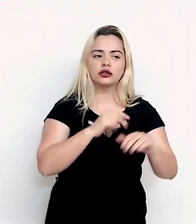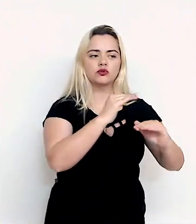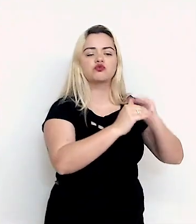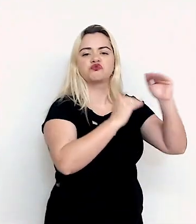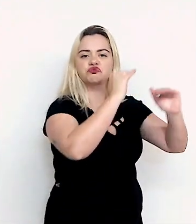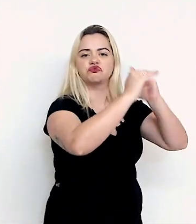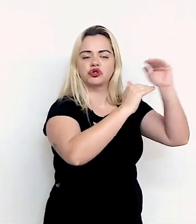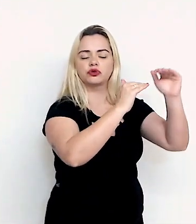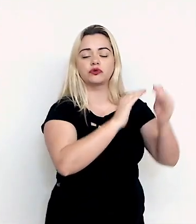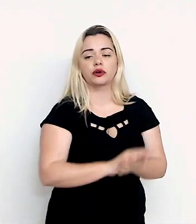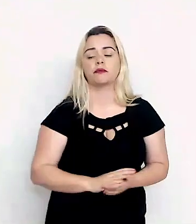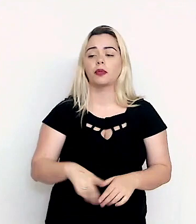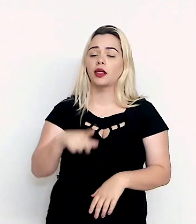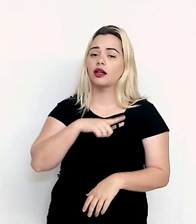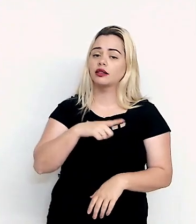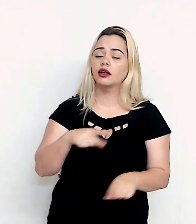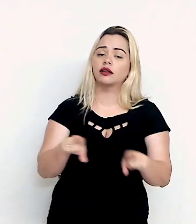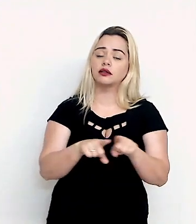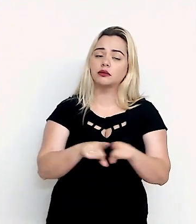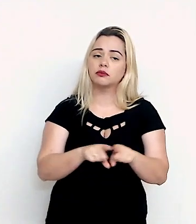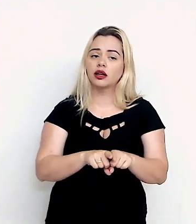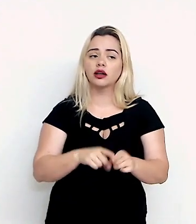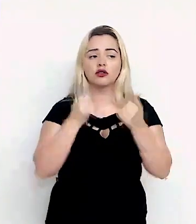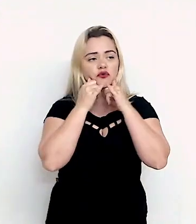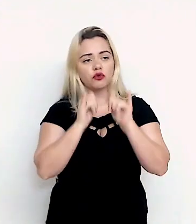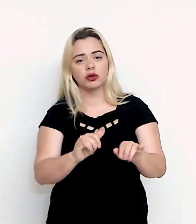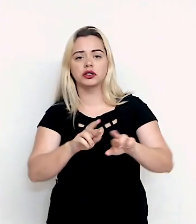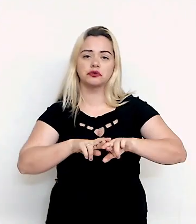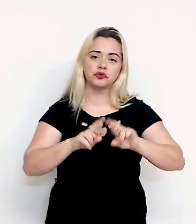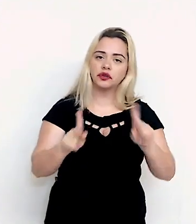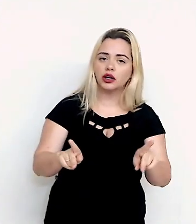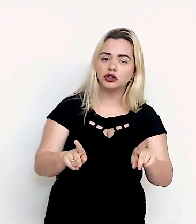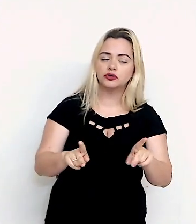outro tem outros dados outras fontes resultados diferentes